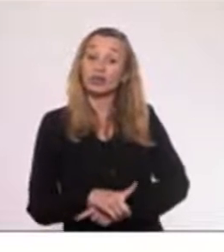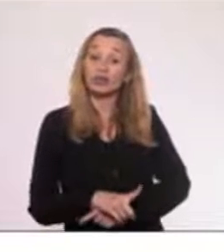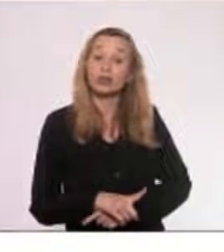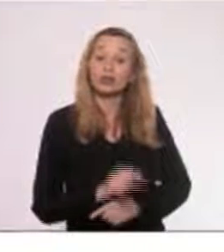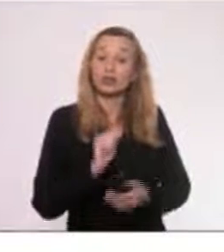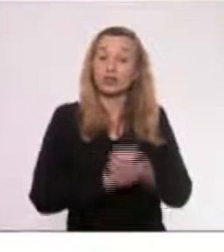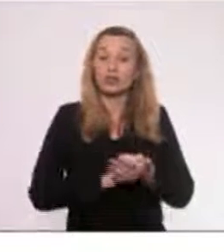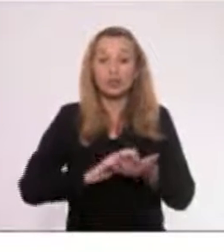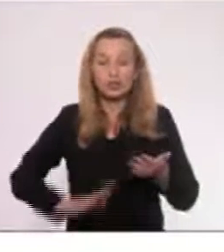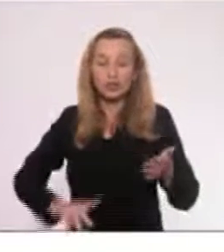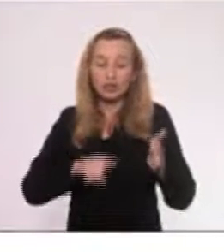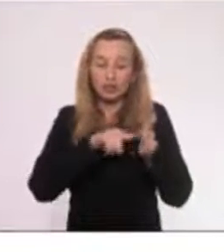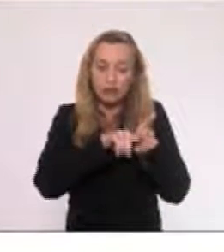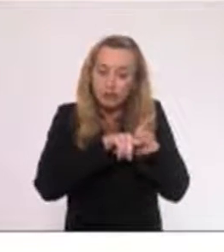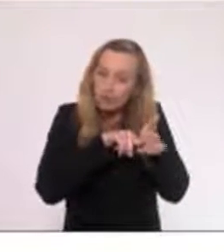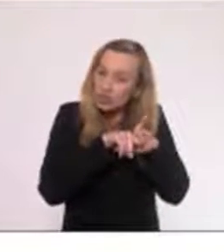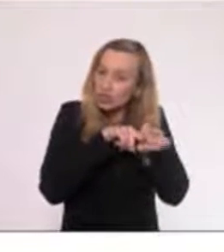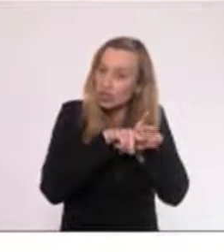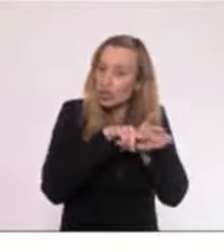de fiscalização